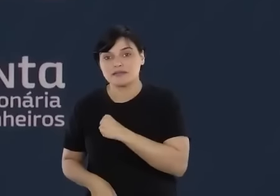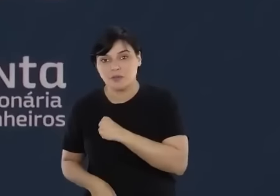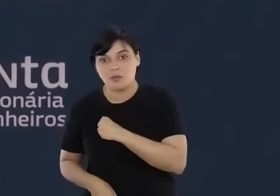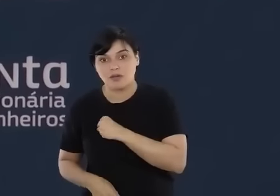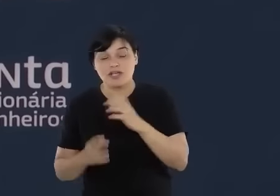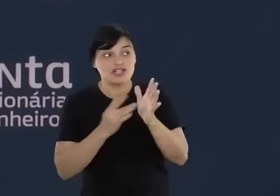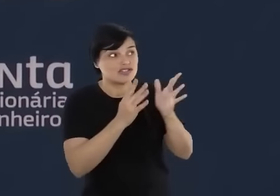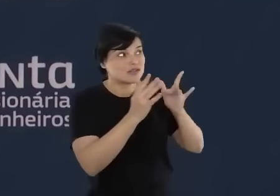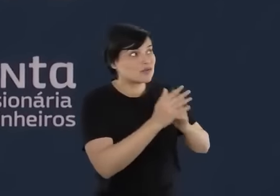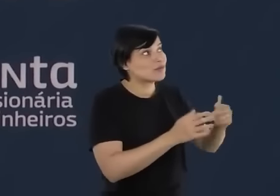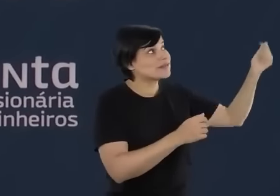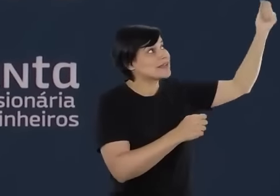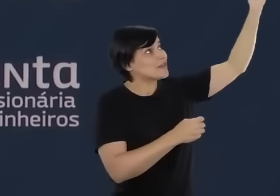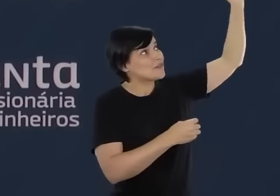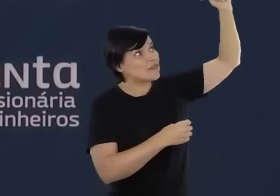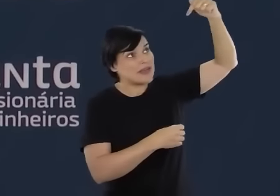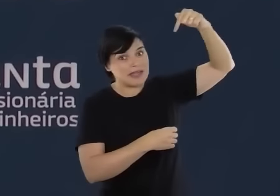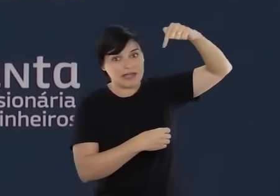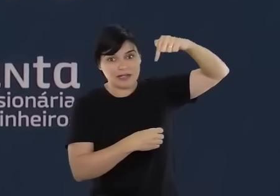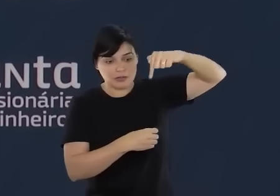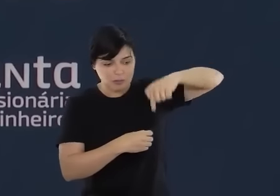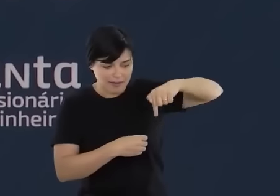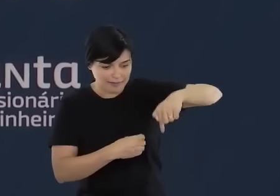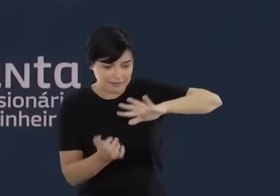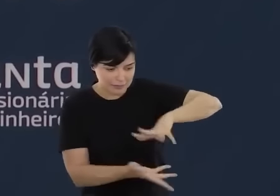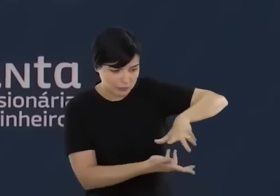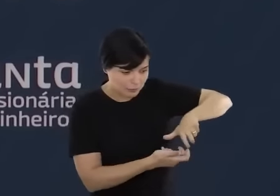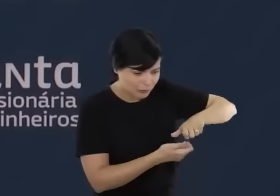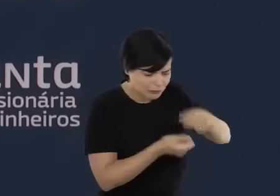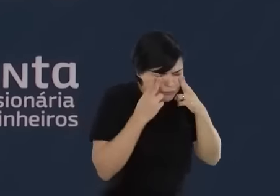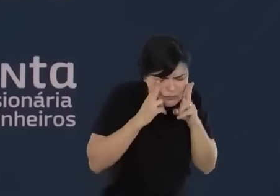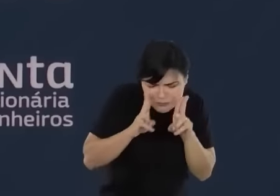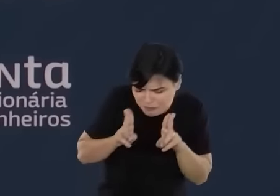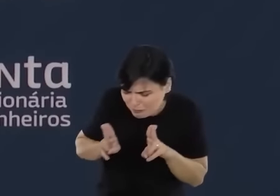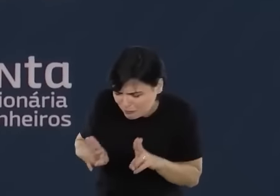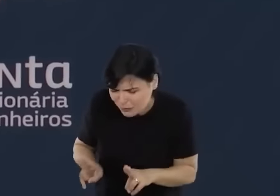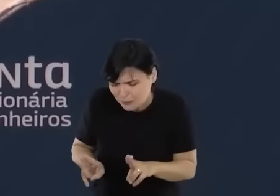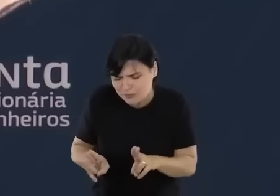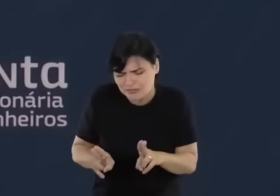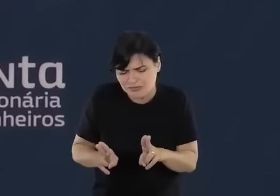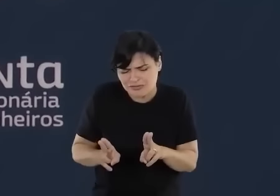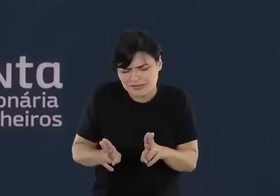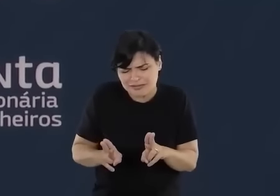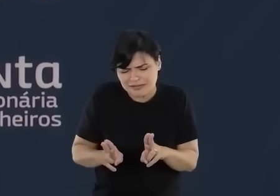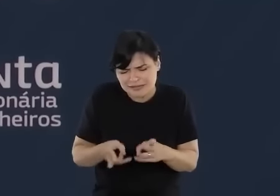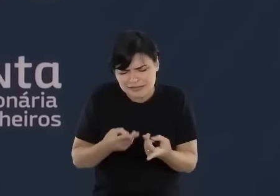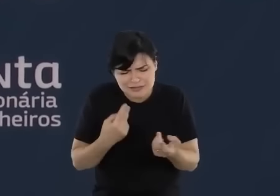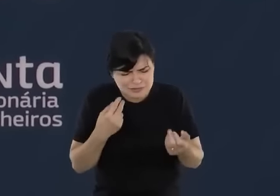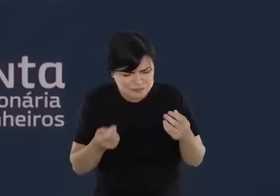despiu-se esvaziou-se humilhou-se assumindo a forma de